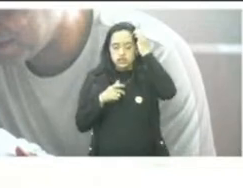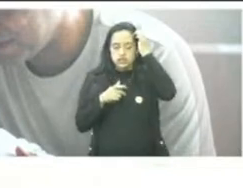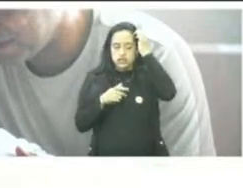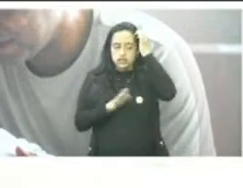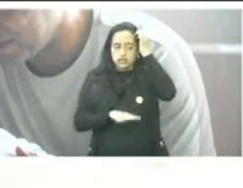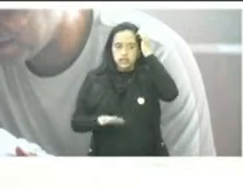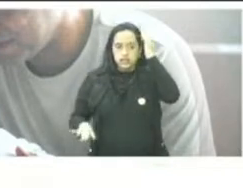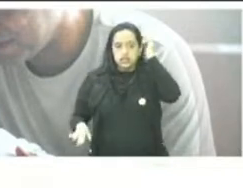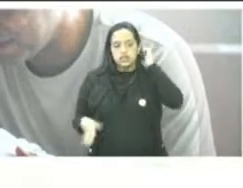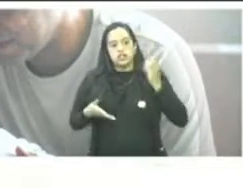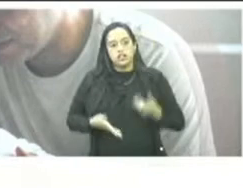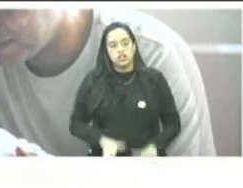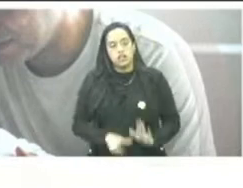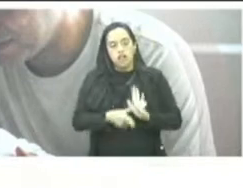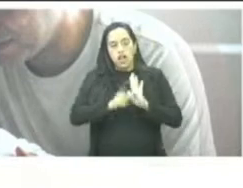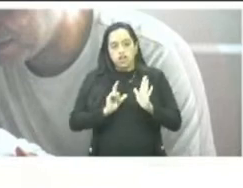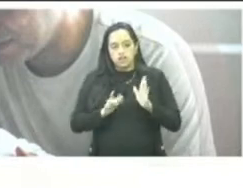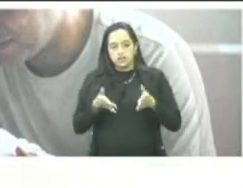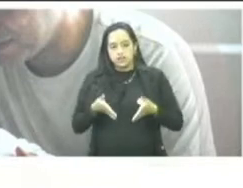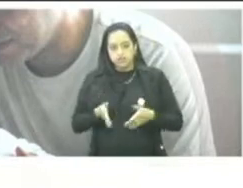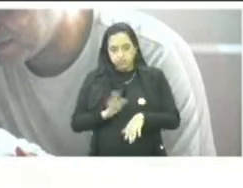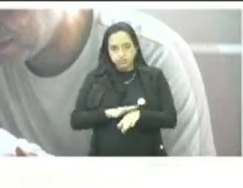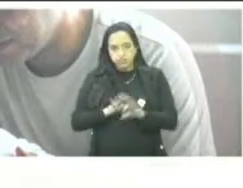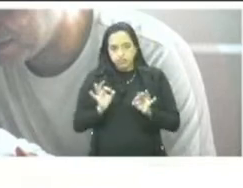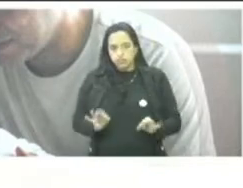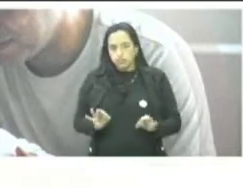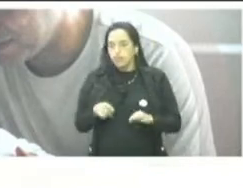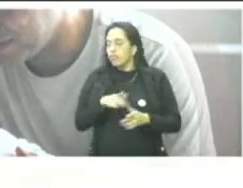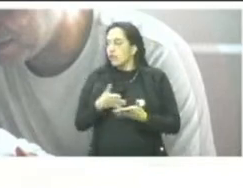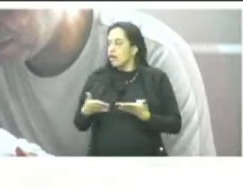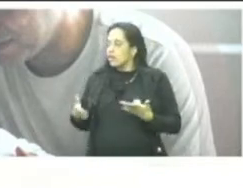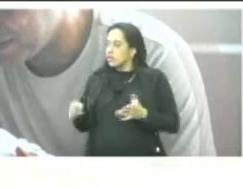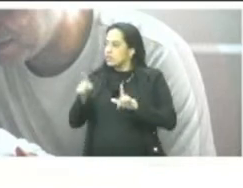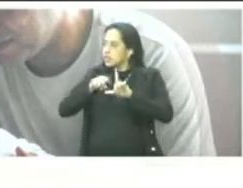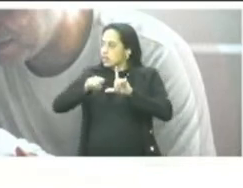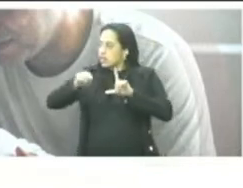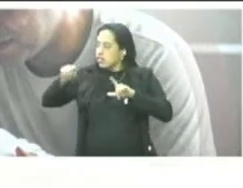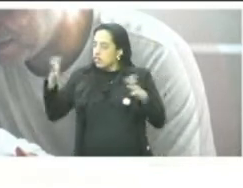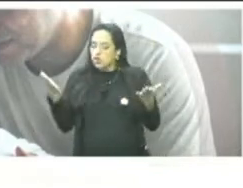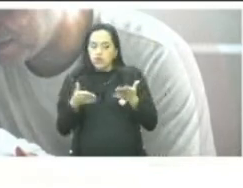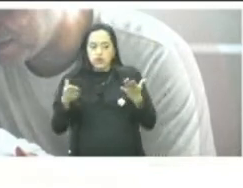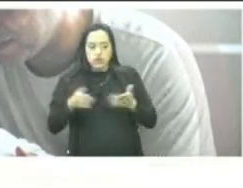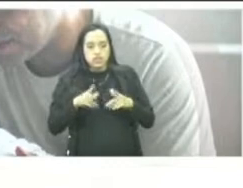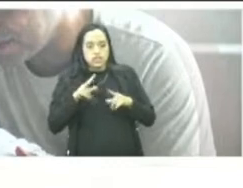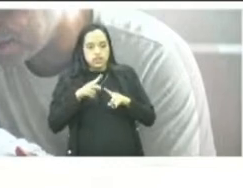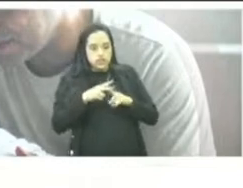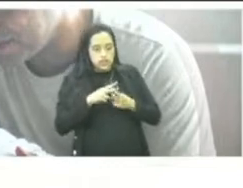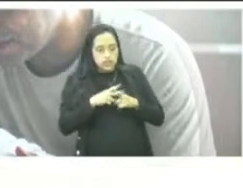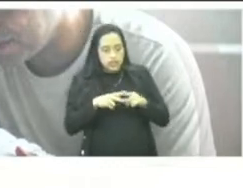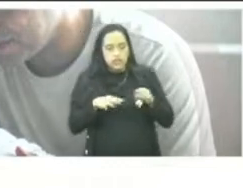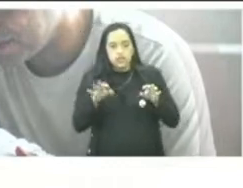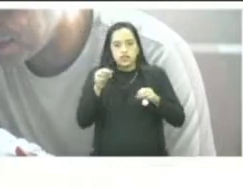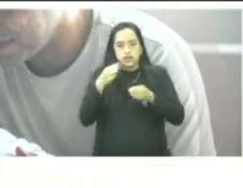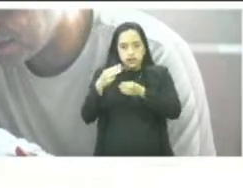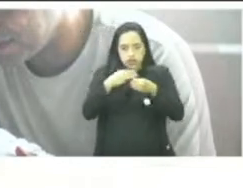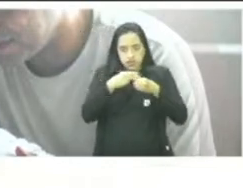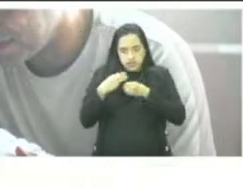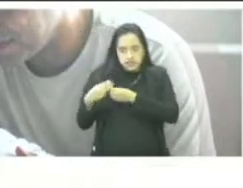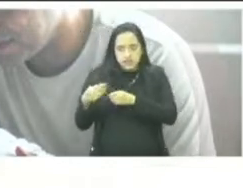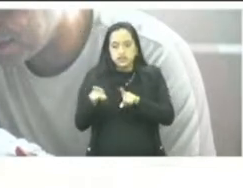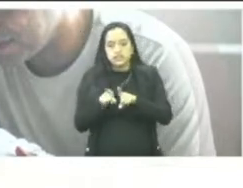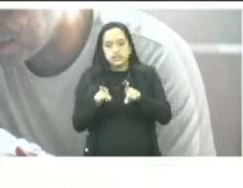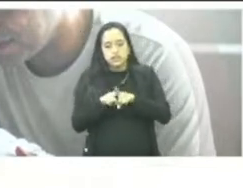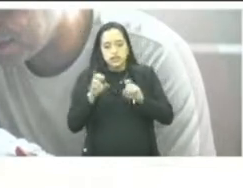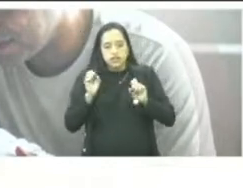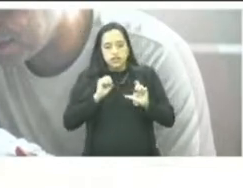nascem pré-termo, né? Este gráfico hoje está sendo pilotado pelos municípios, então ele vai ser